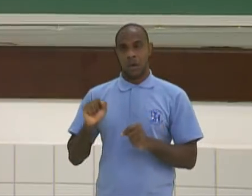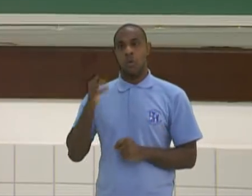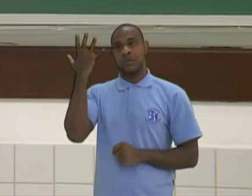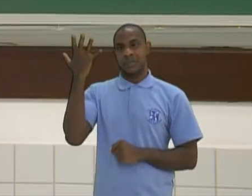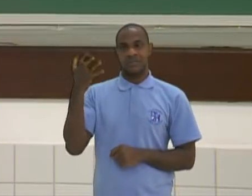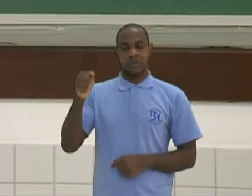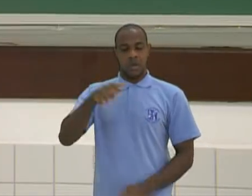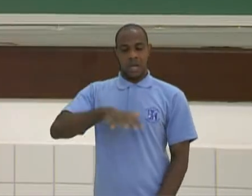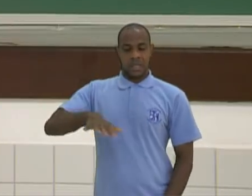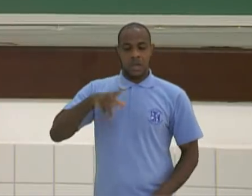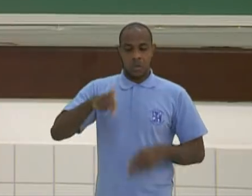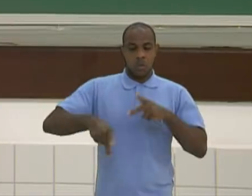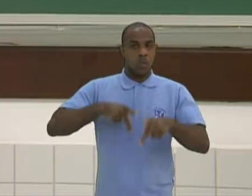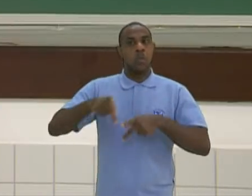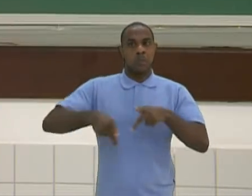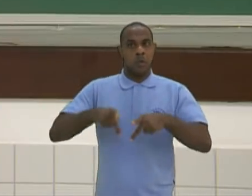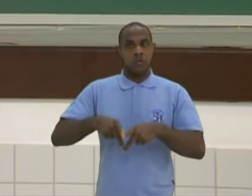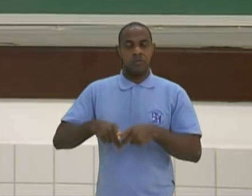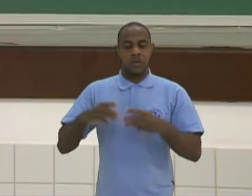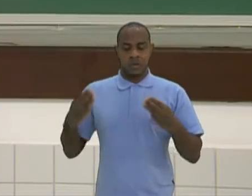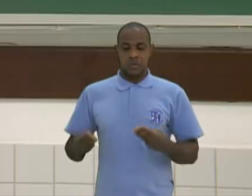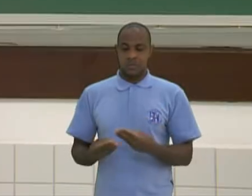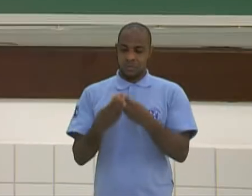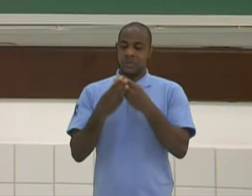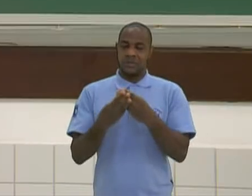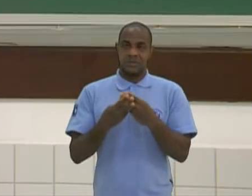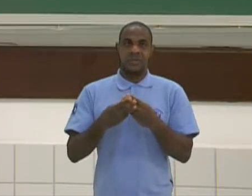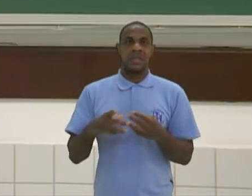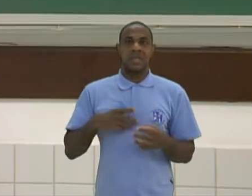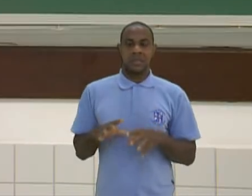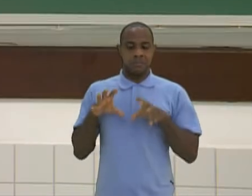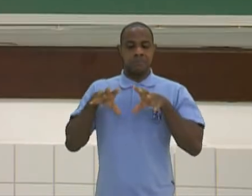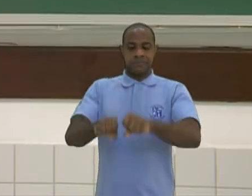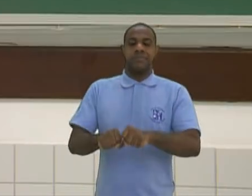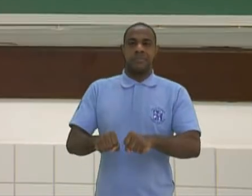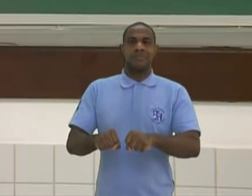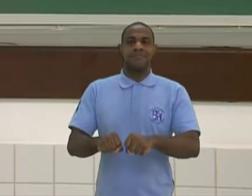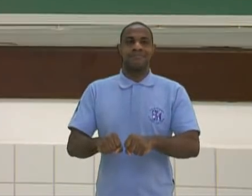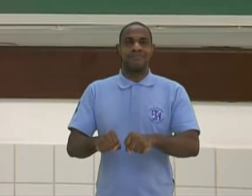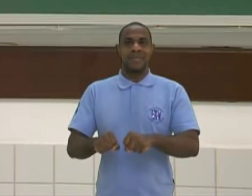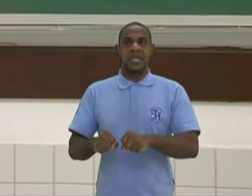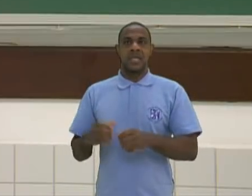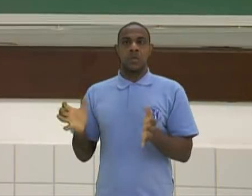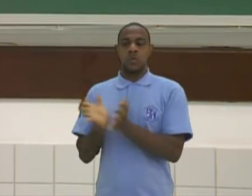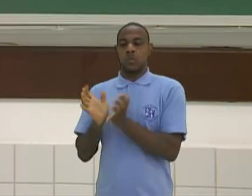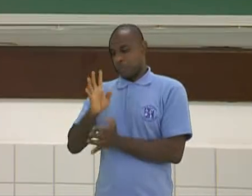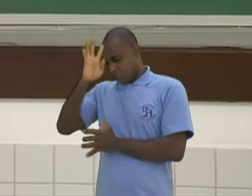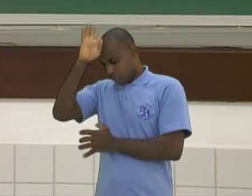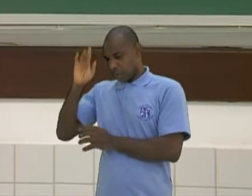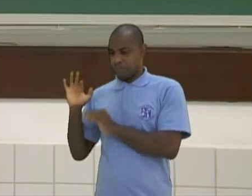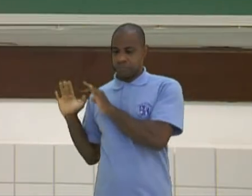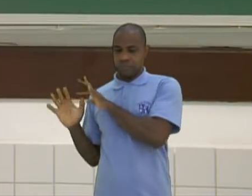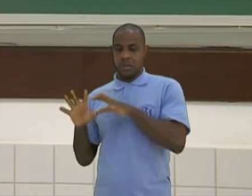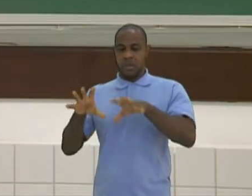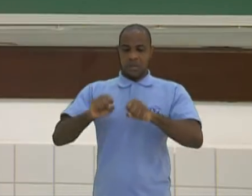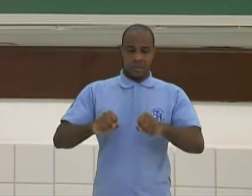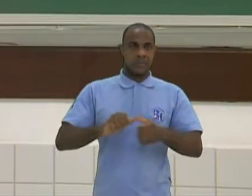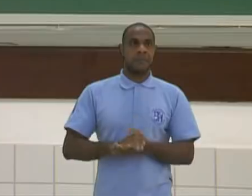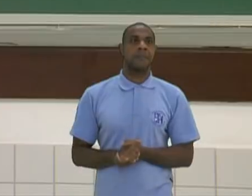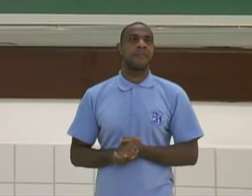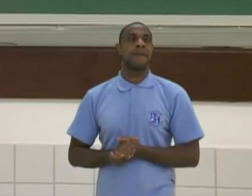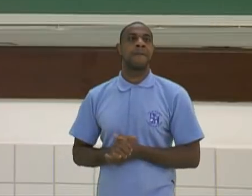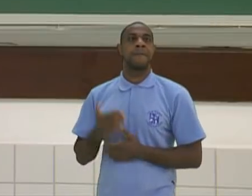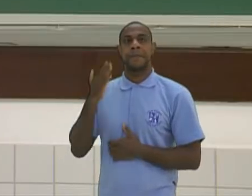com os povos dominados, os judeus inclusive que estavam dominados, conquistados, e é nesse contexto que Jesus Cristo nasce na região de